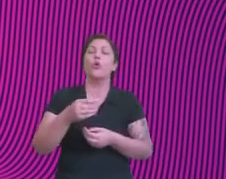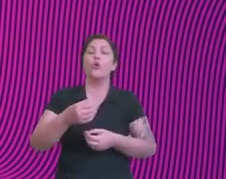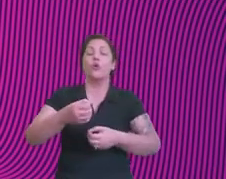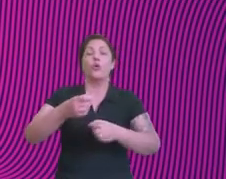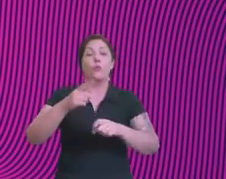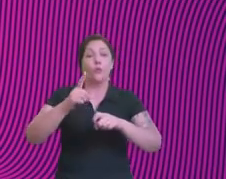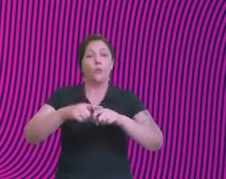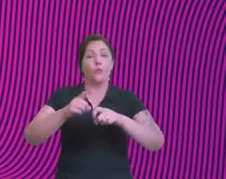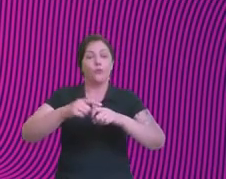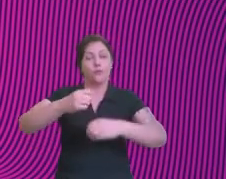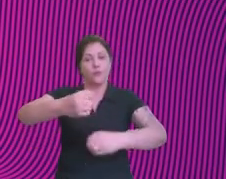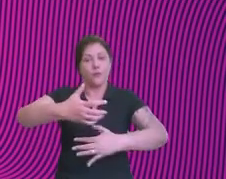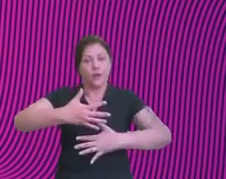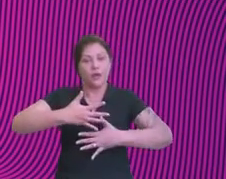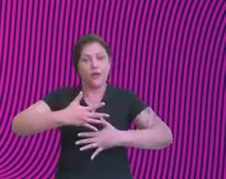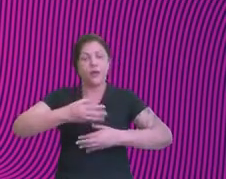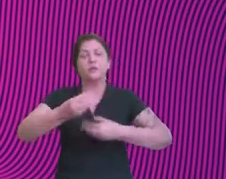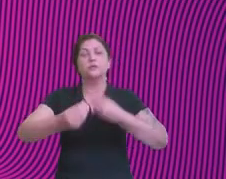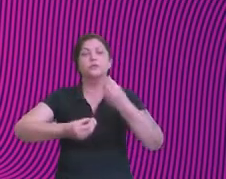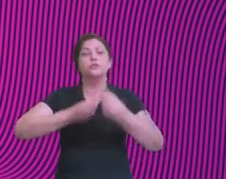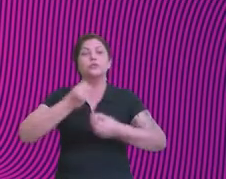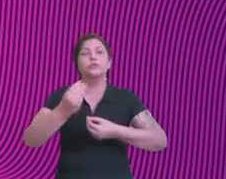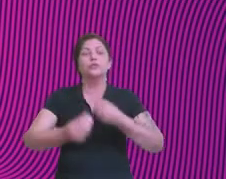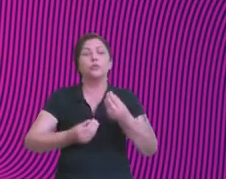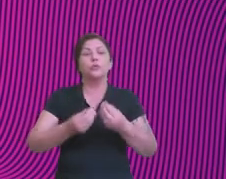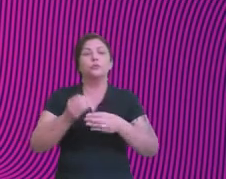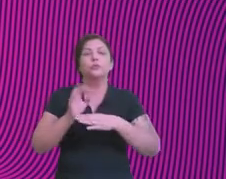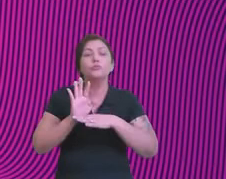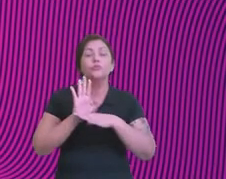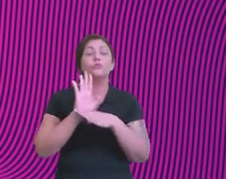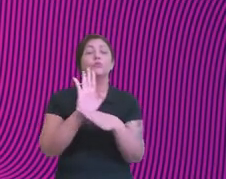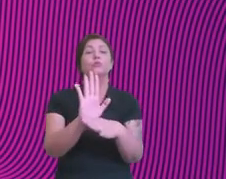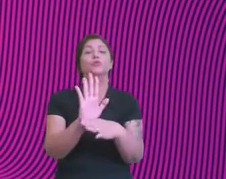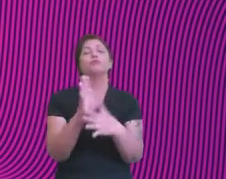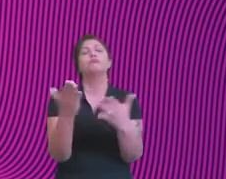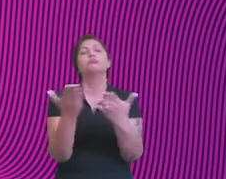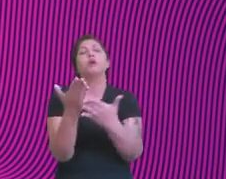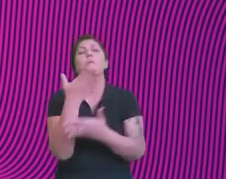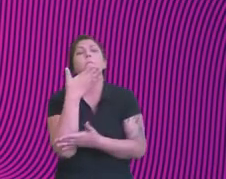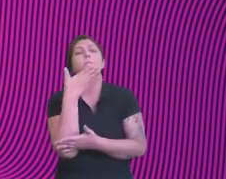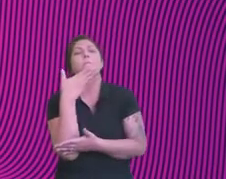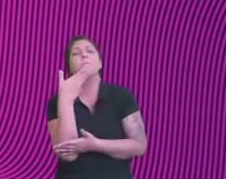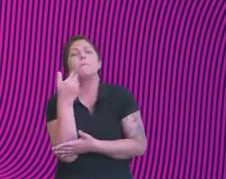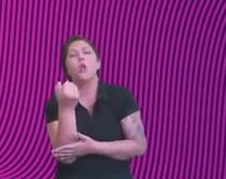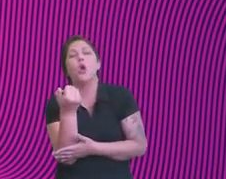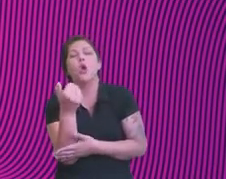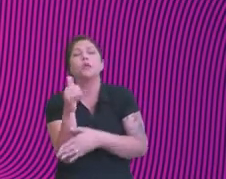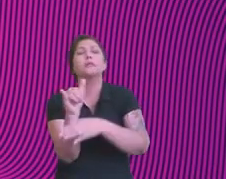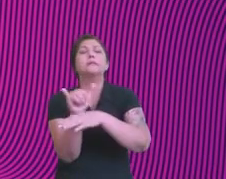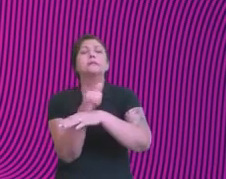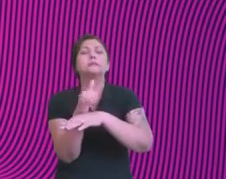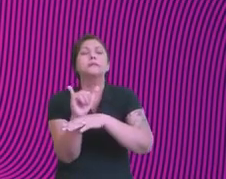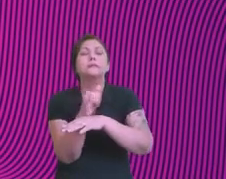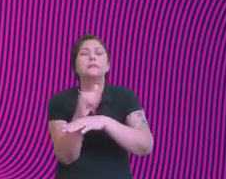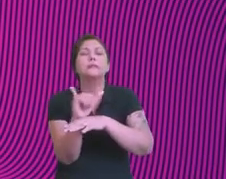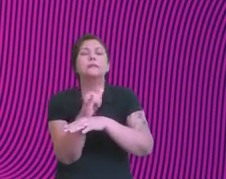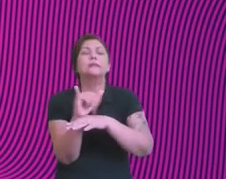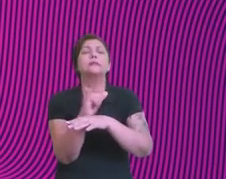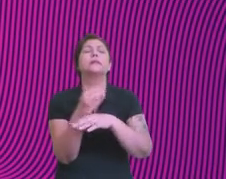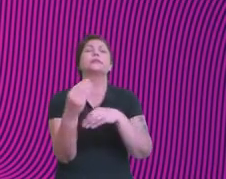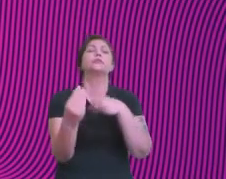pode ajudar aí nesse caso, melhorando resultados, né? E no